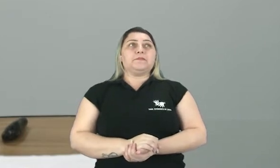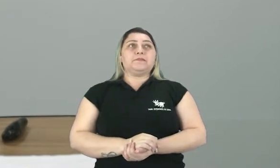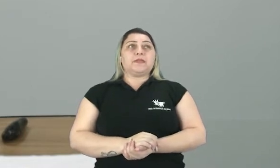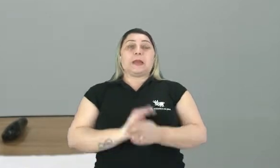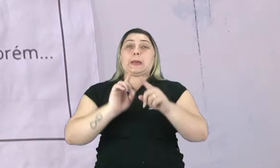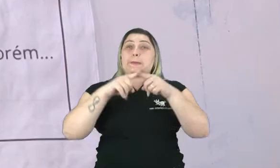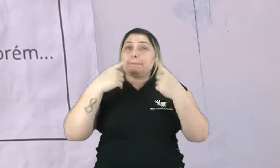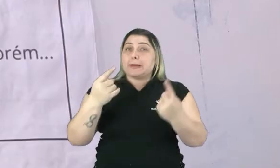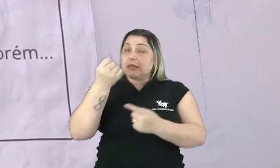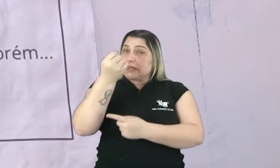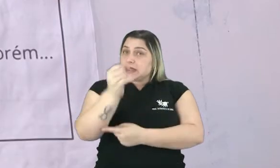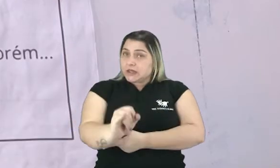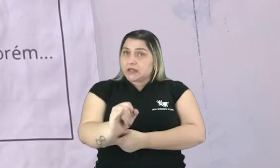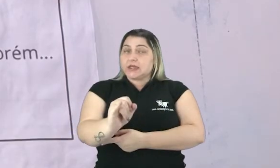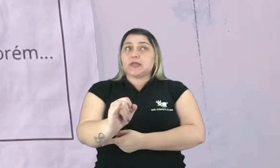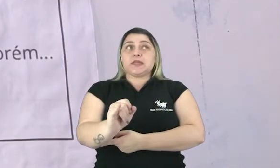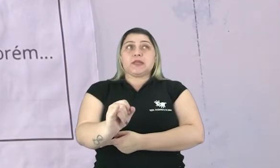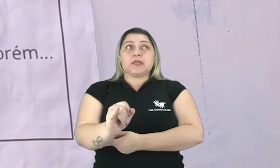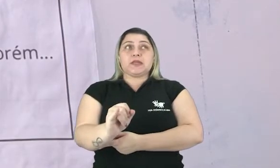Mas se